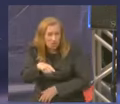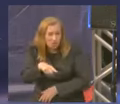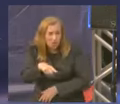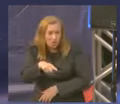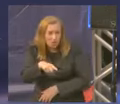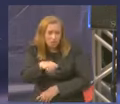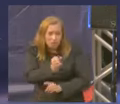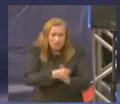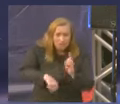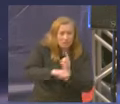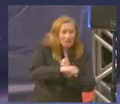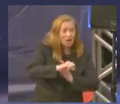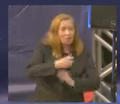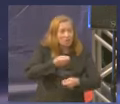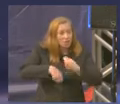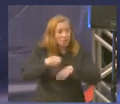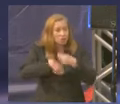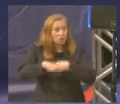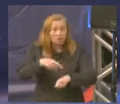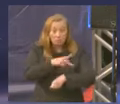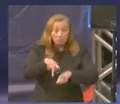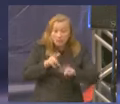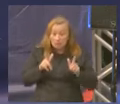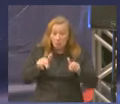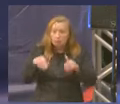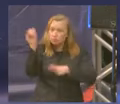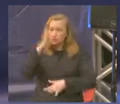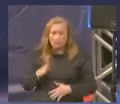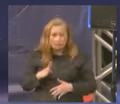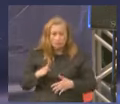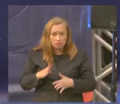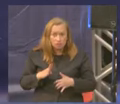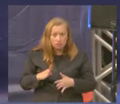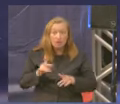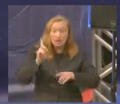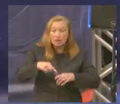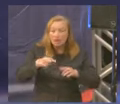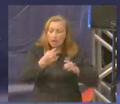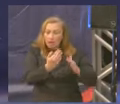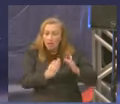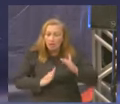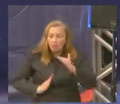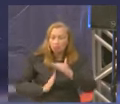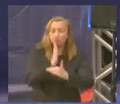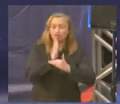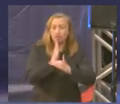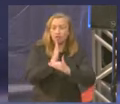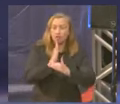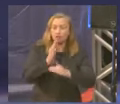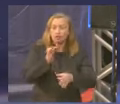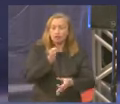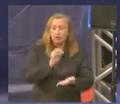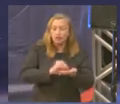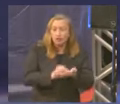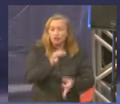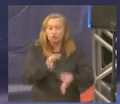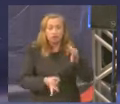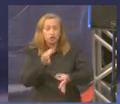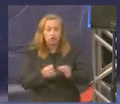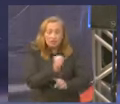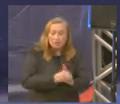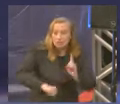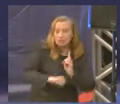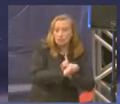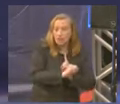social e econômica num país como o Brasil, que é um dos campeões da injustiça social, que é um dos